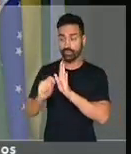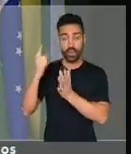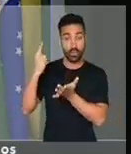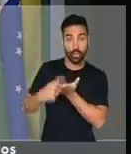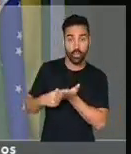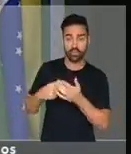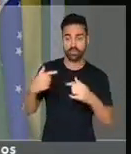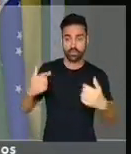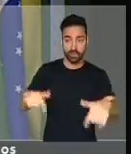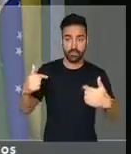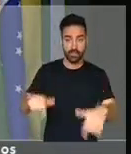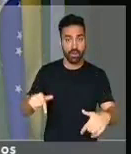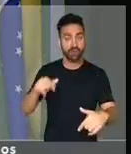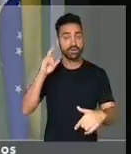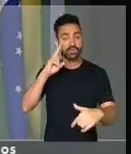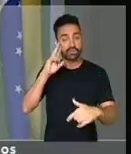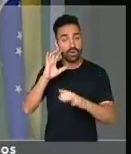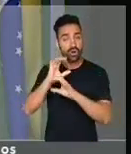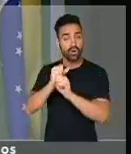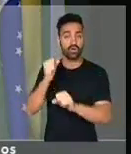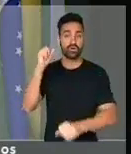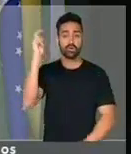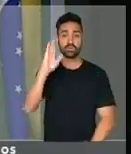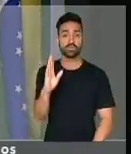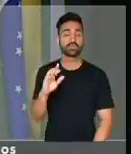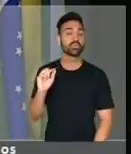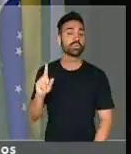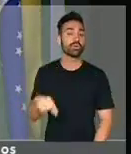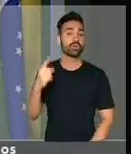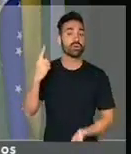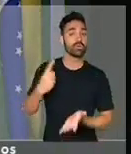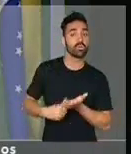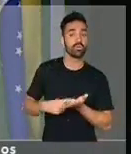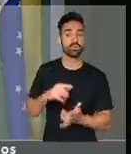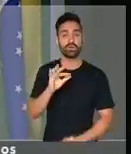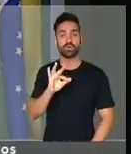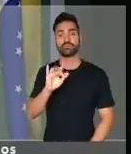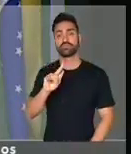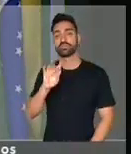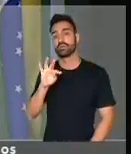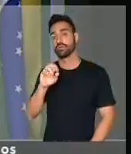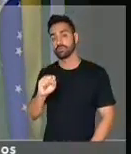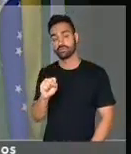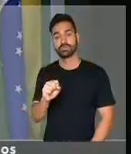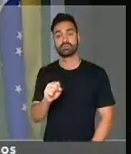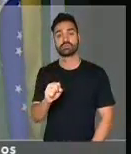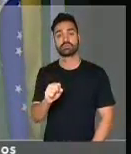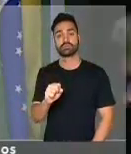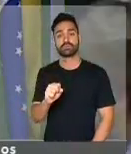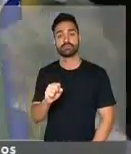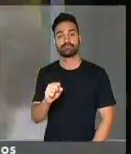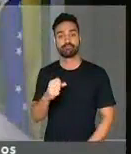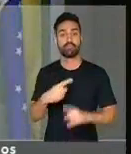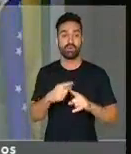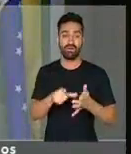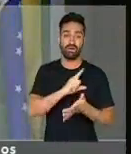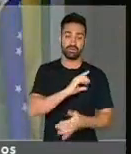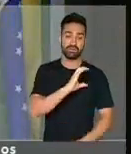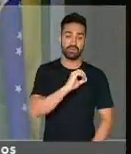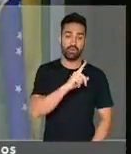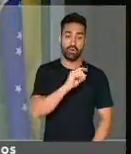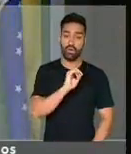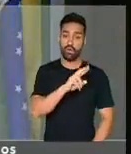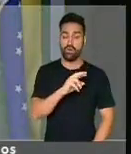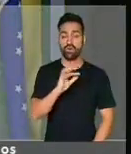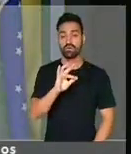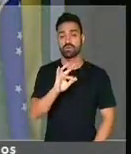maior acordo trabalhista da história do Brasil foi o acordo do Fundo de Garantia das perdas do Plano Collor, do